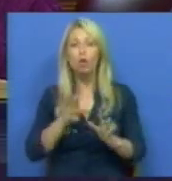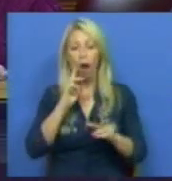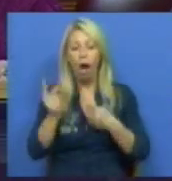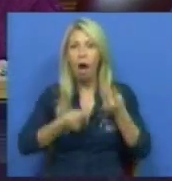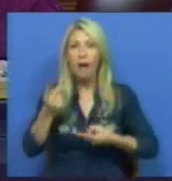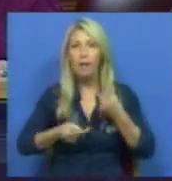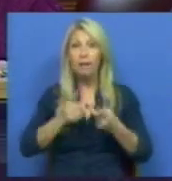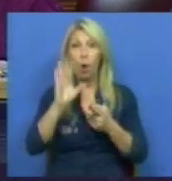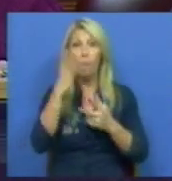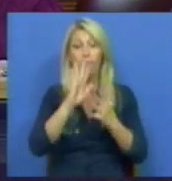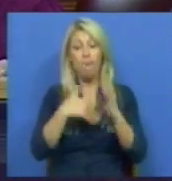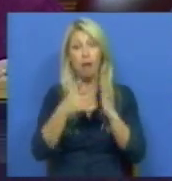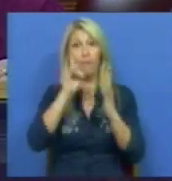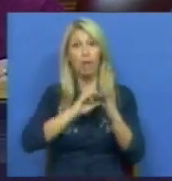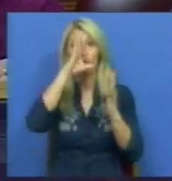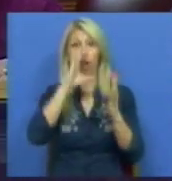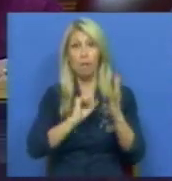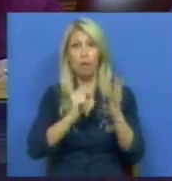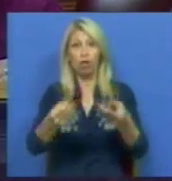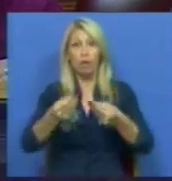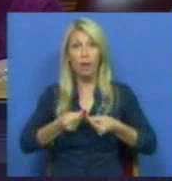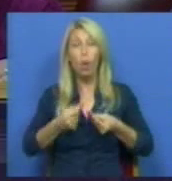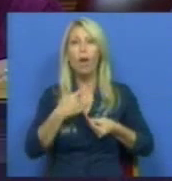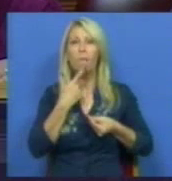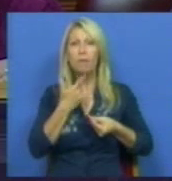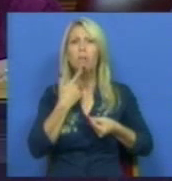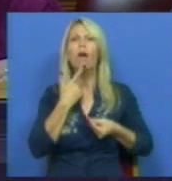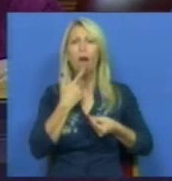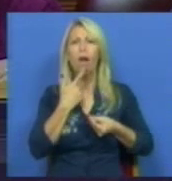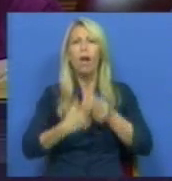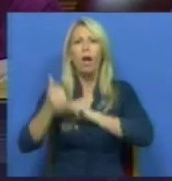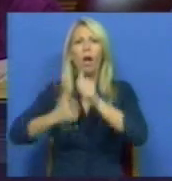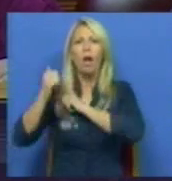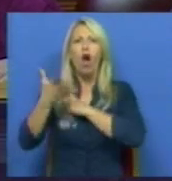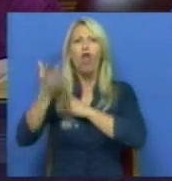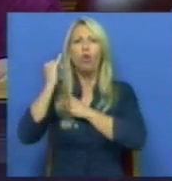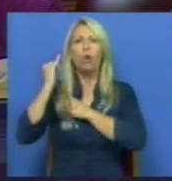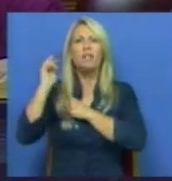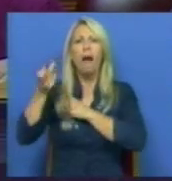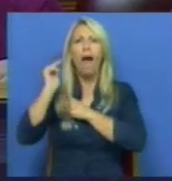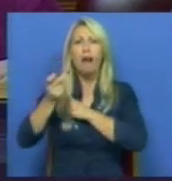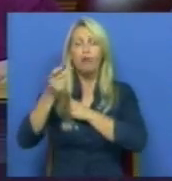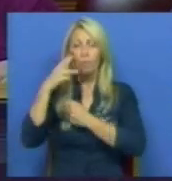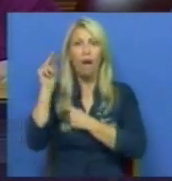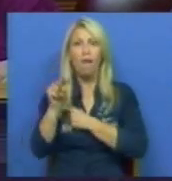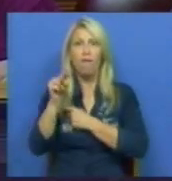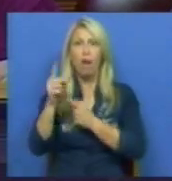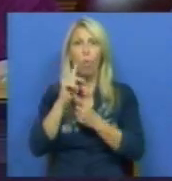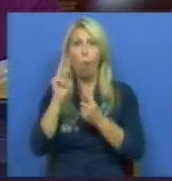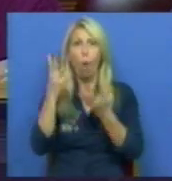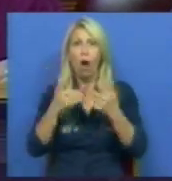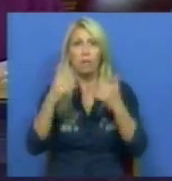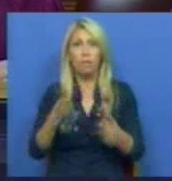Ministra entregou e perceber que temos que recuar 12 anos para encontrarmos um orçamento tão baixo como o deste